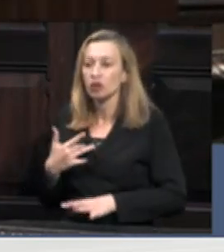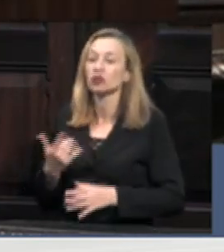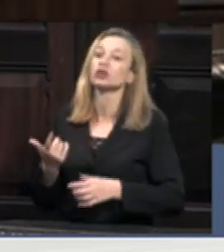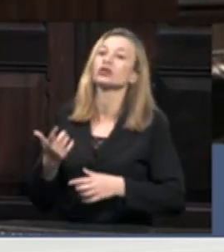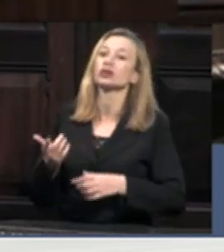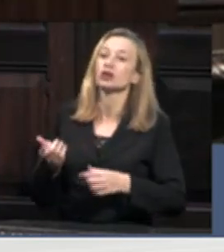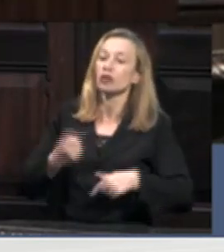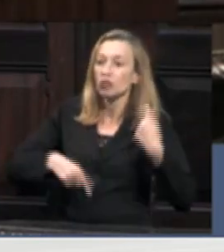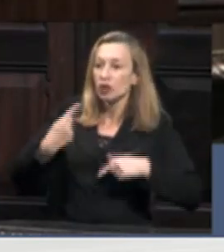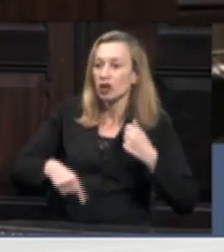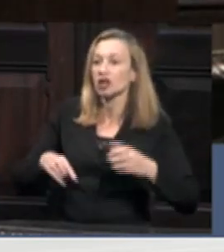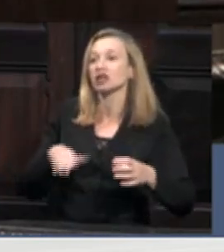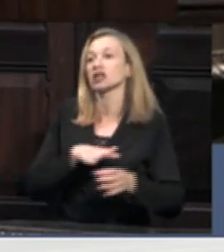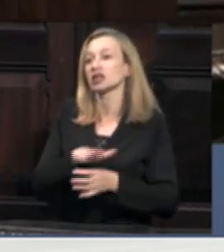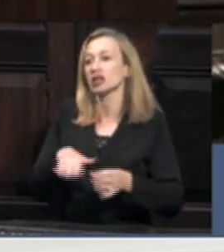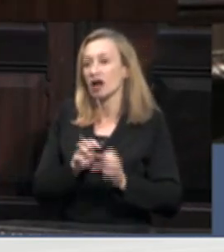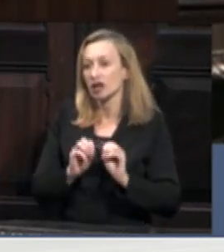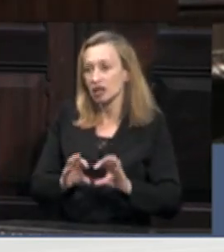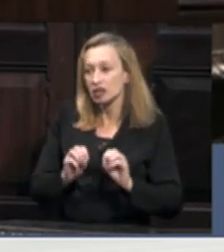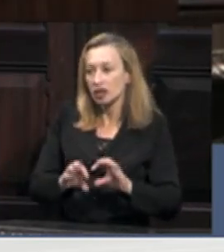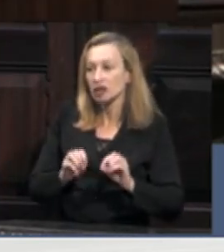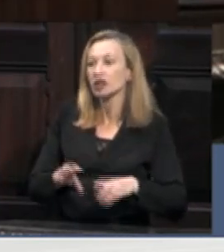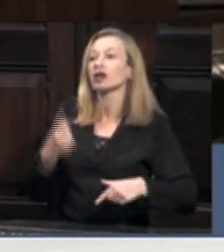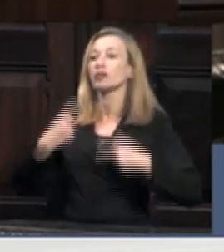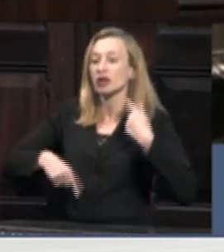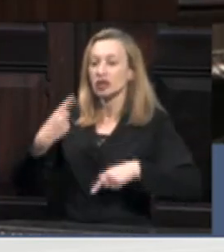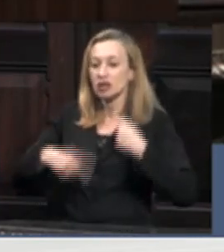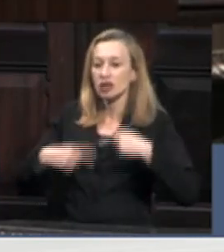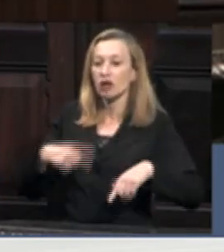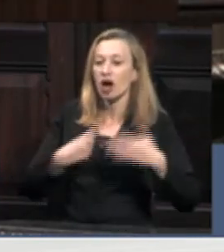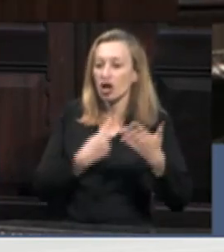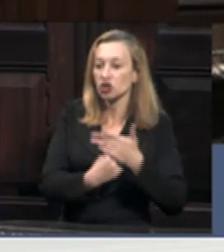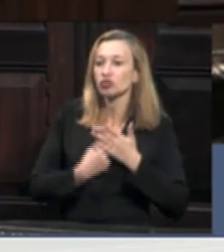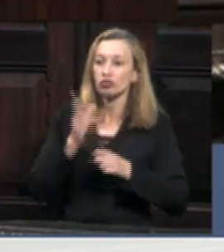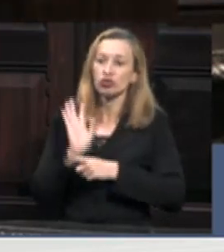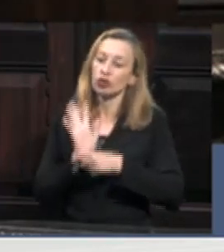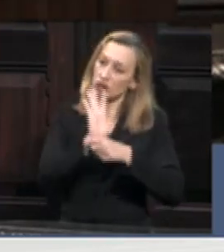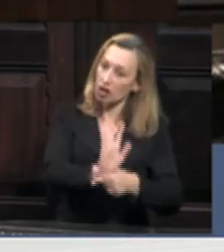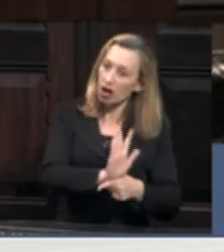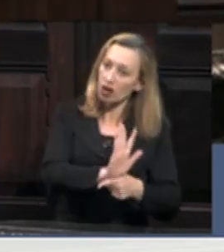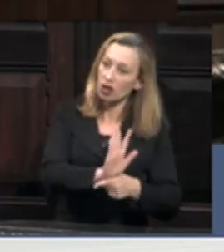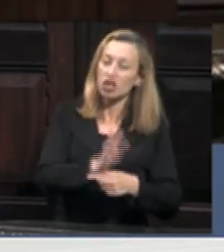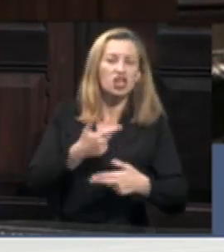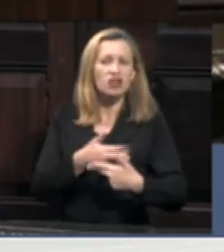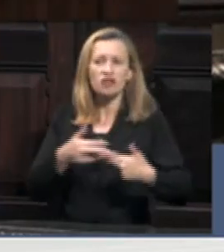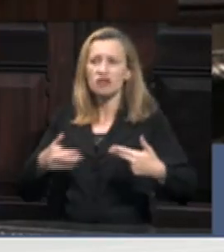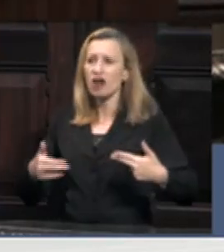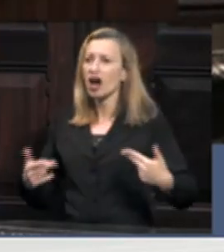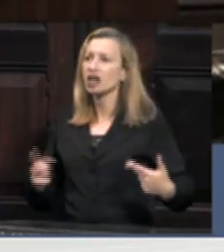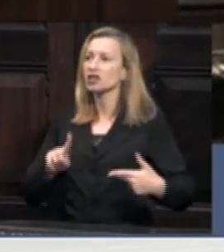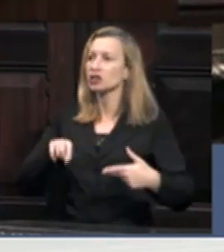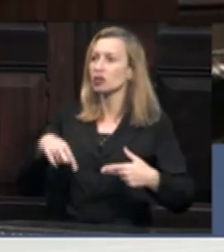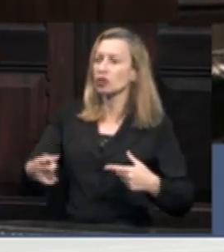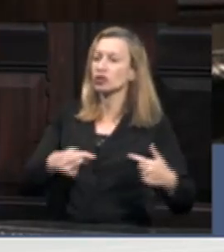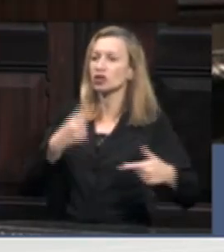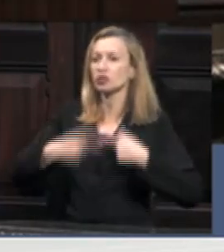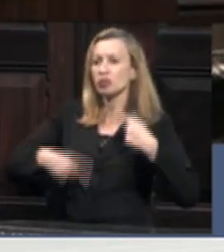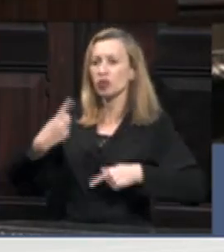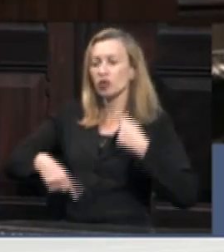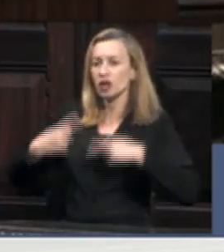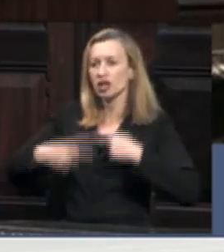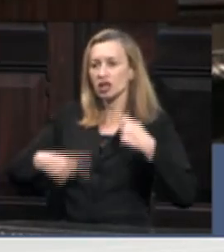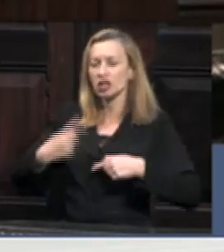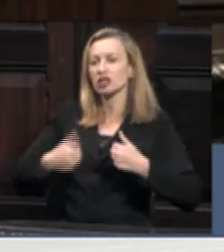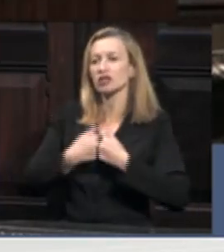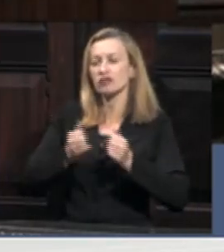educação, em relação à sua política de assistência social, em relação à sua política de moradia, em relação à sua política de transporte, em